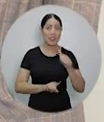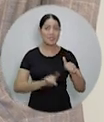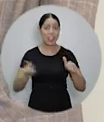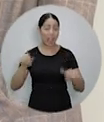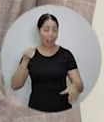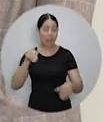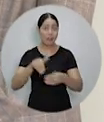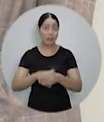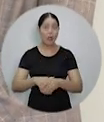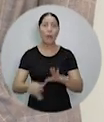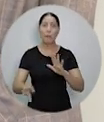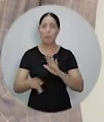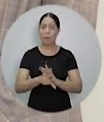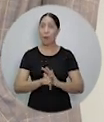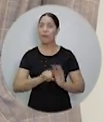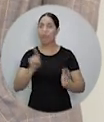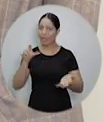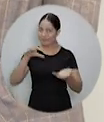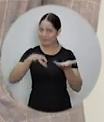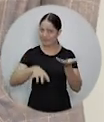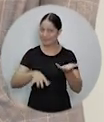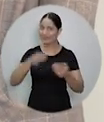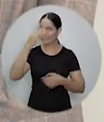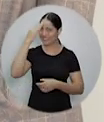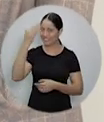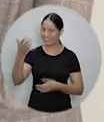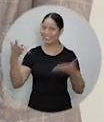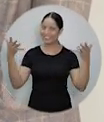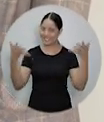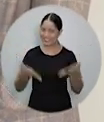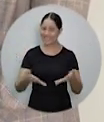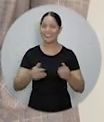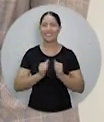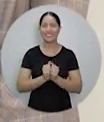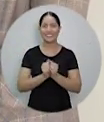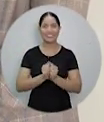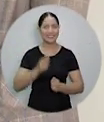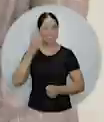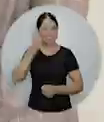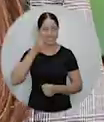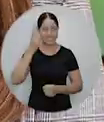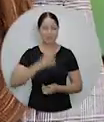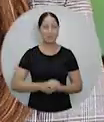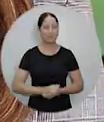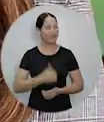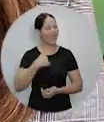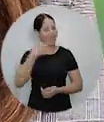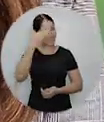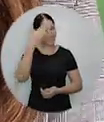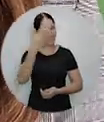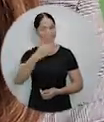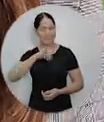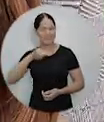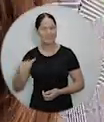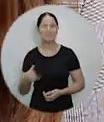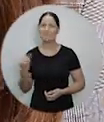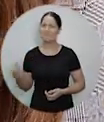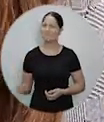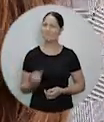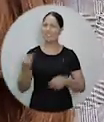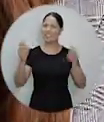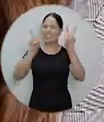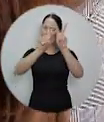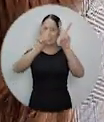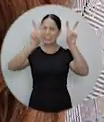aí o cenário do Congresso Nacional. Muito obrigada pela sua participação com a gente, deputada. Eu que agradeço, uma oportunidade enorme e